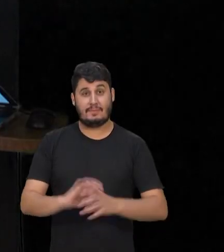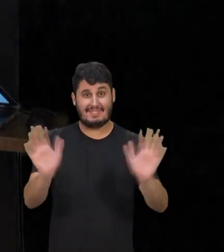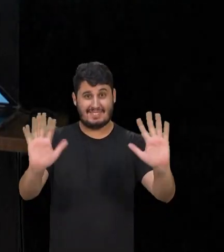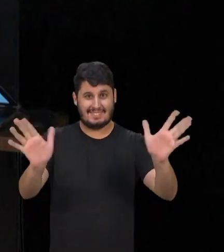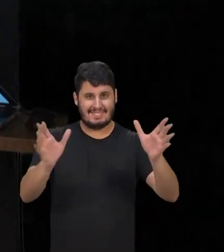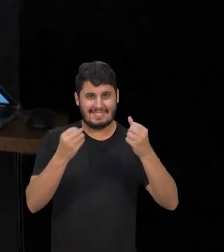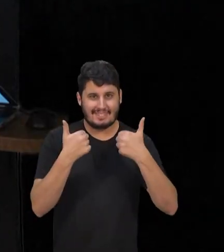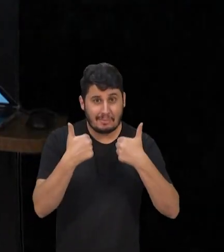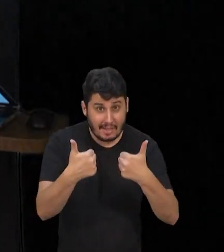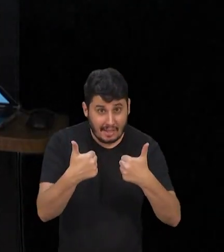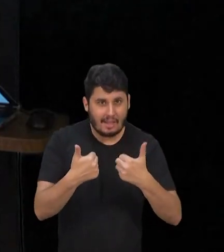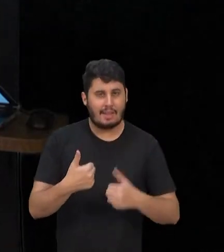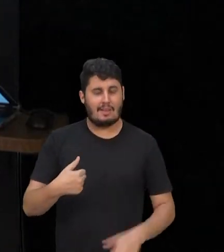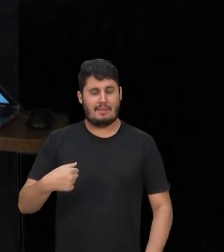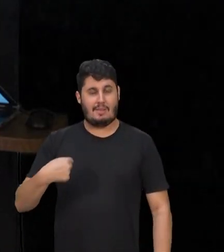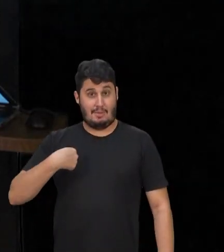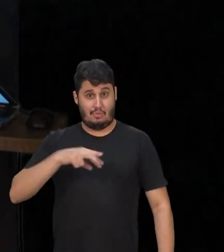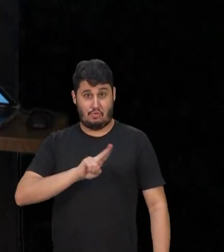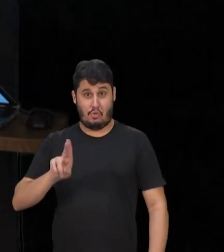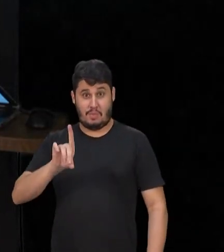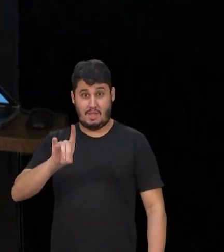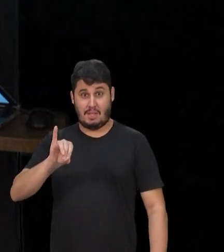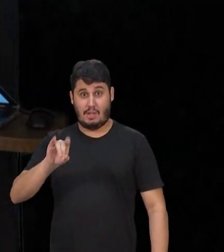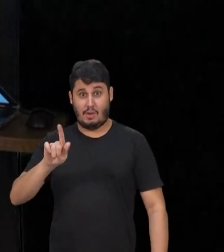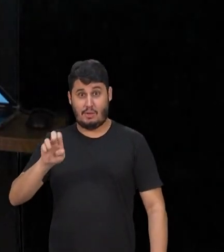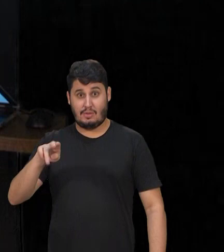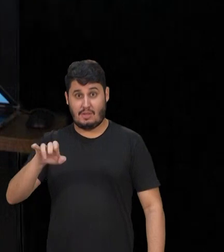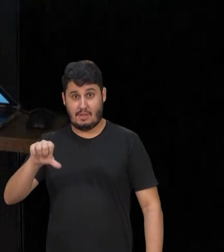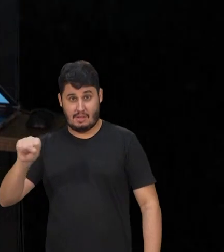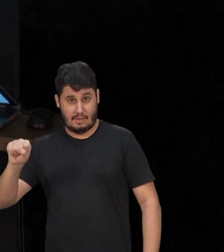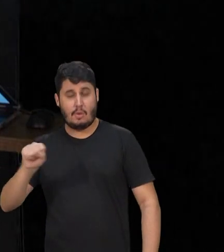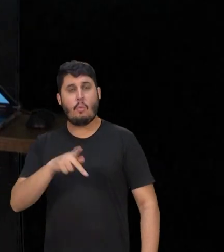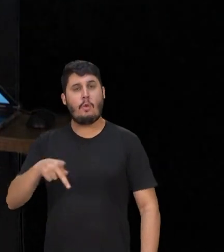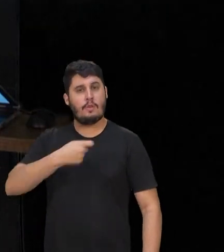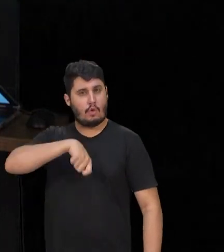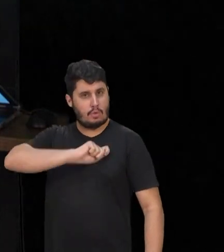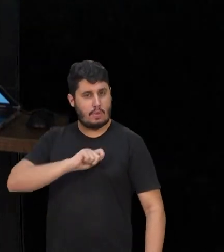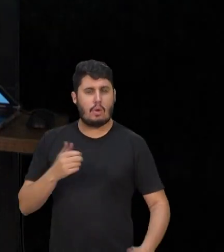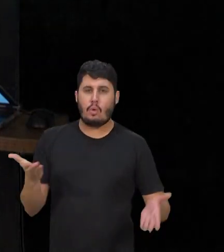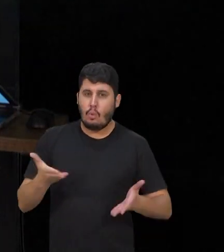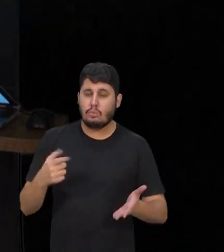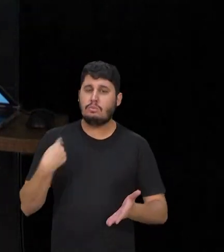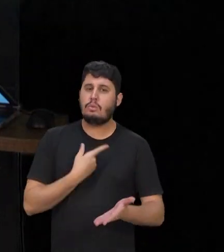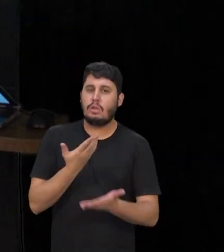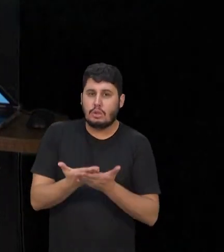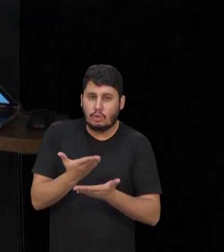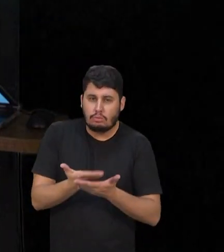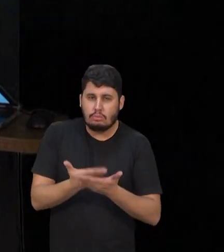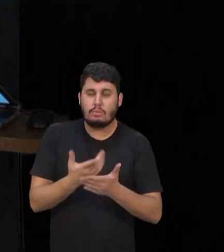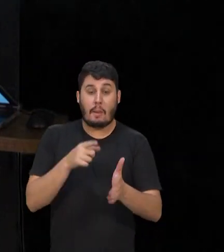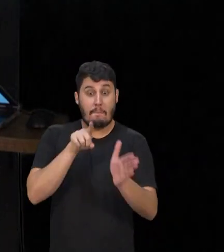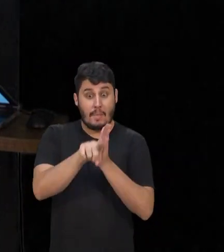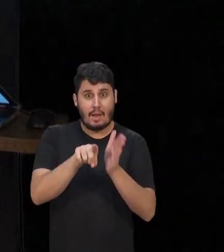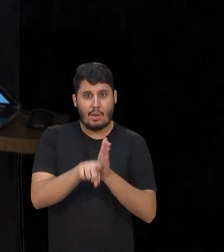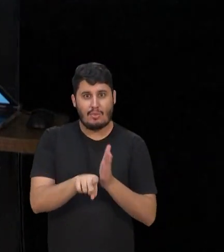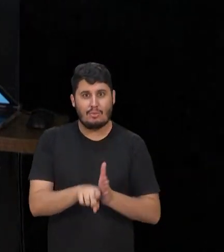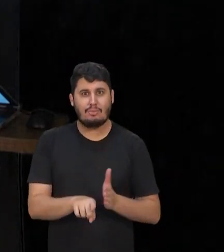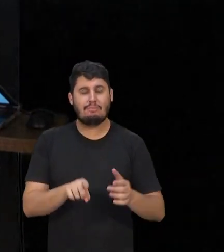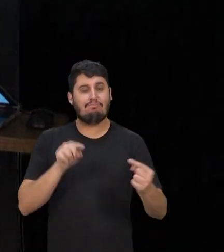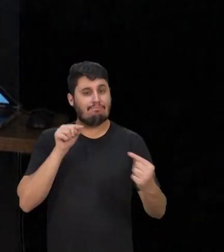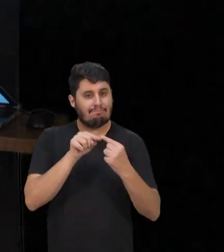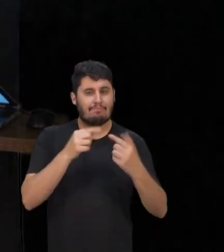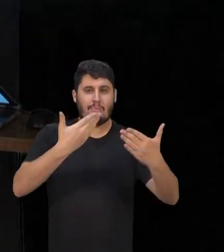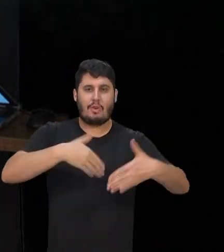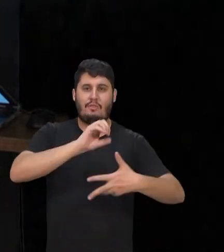Olá pessoal, tudo bem? Eu sou o professor Diógenes, professor de Língua Espanhola, e hoje nós vamos trabalhar algumas questões de edições anteriores do